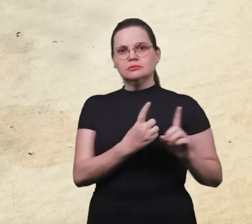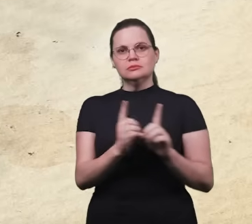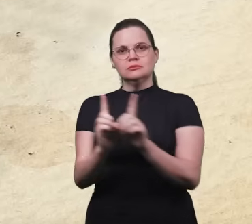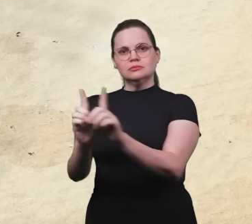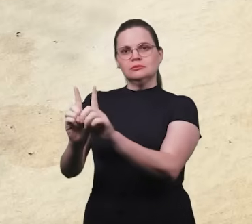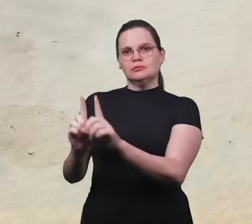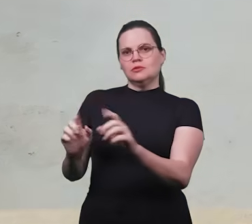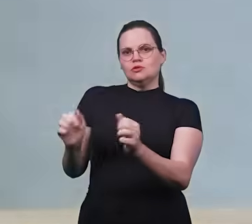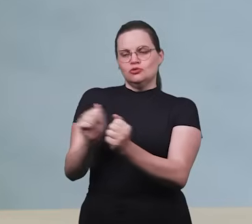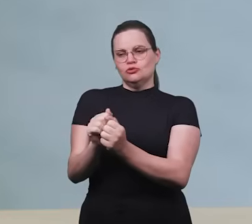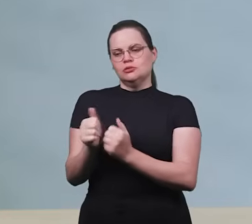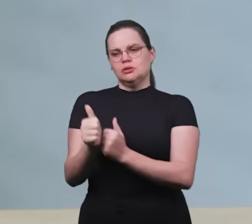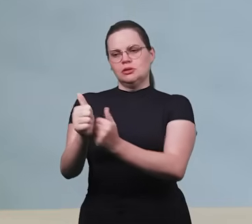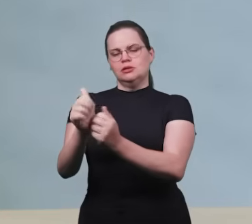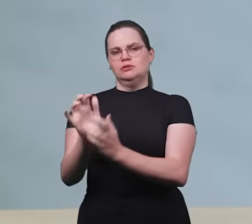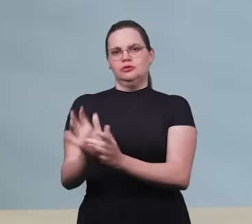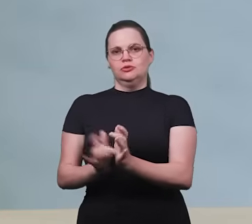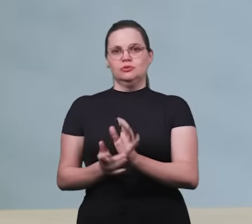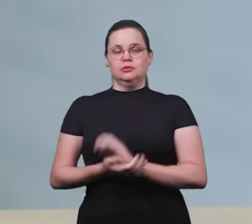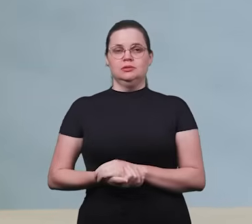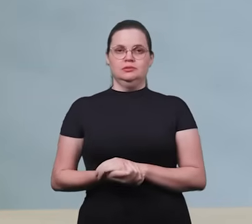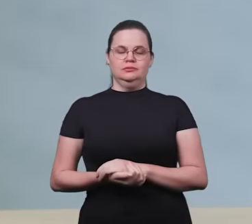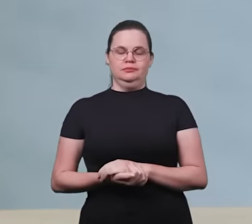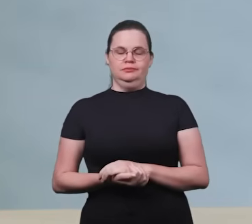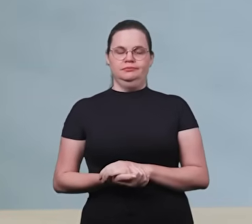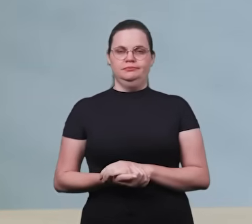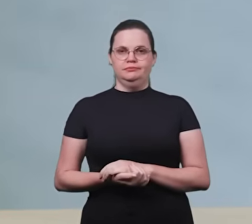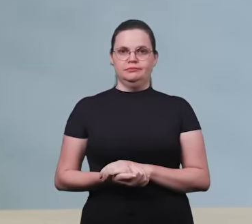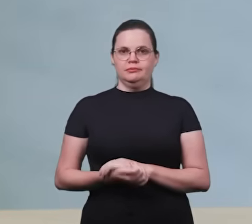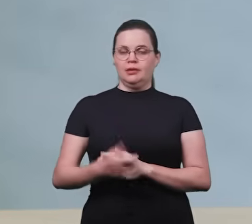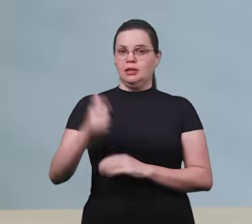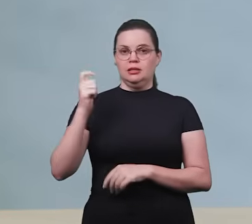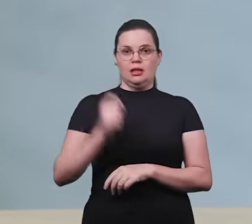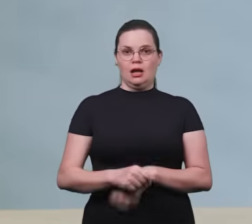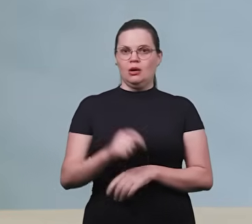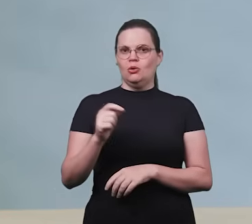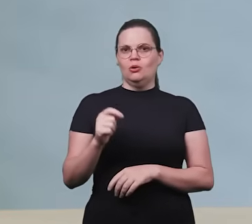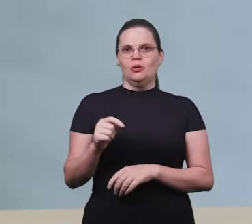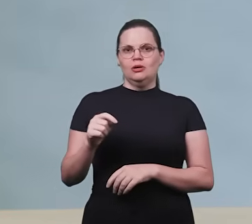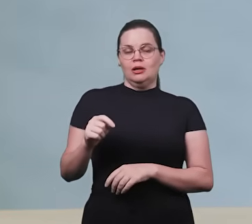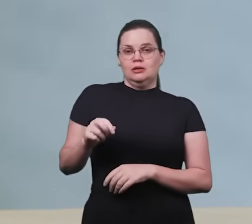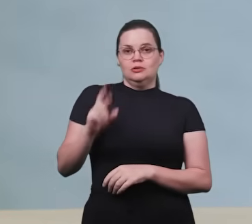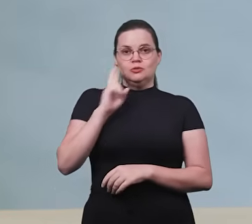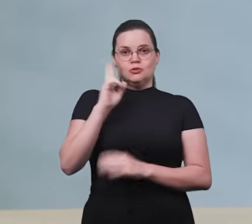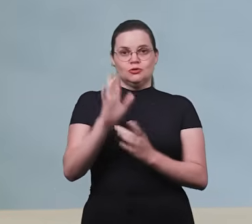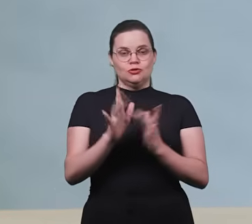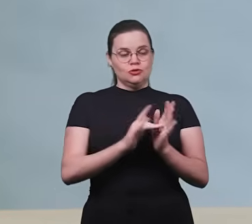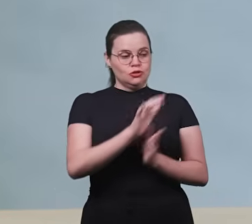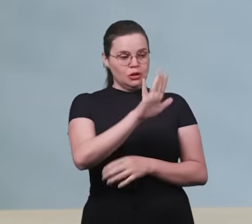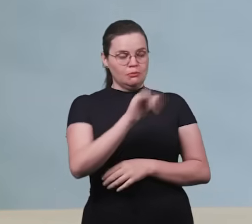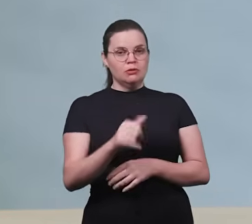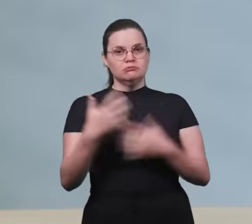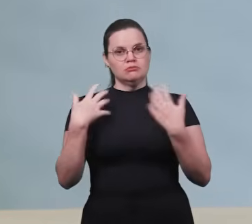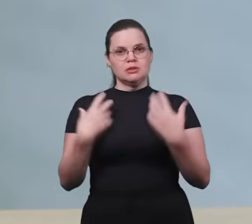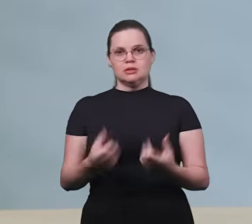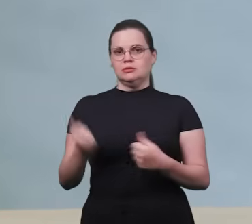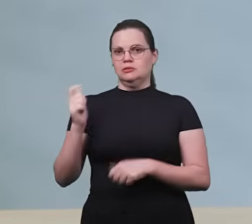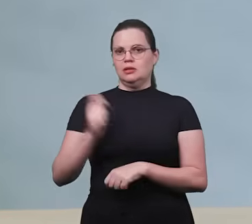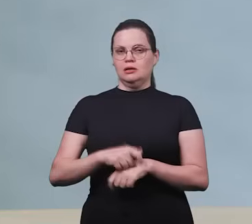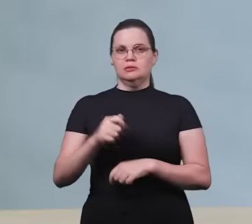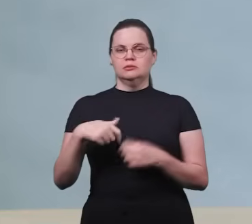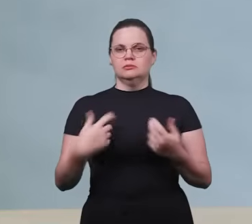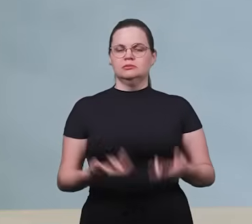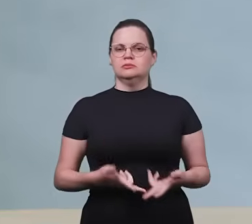e seguiram-no. Então, atenderam, mais uma vez, imediatamente o chamado do Senhor. E nós observamos um